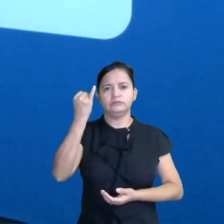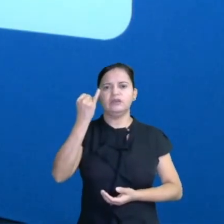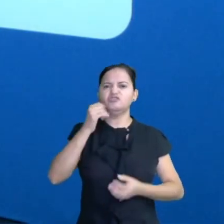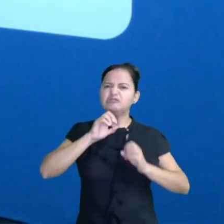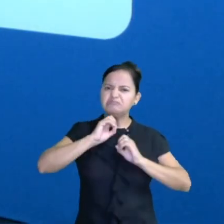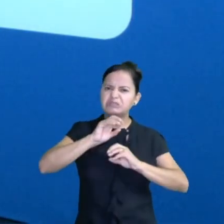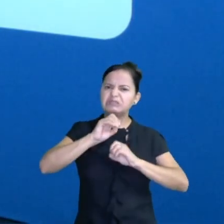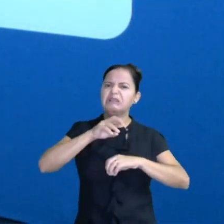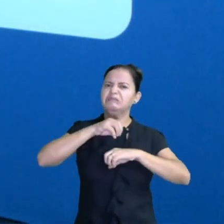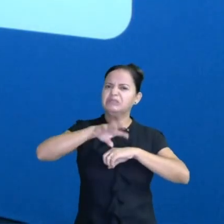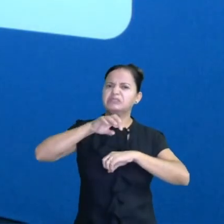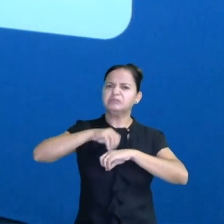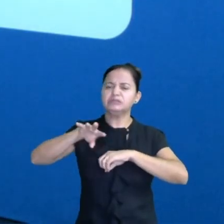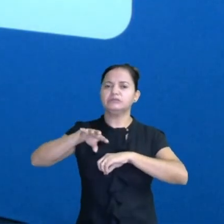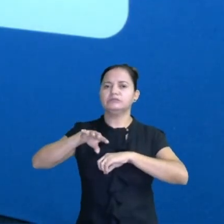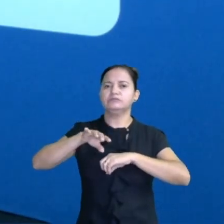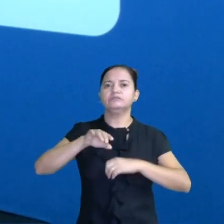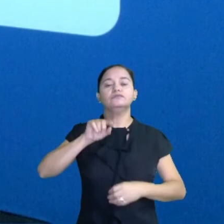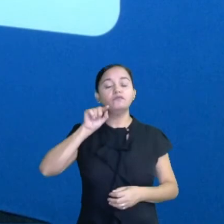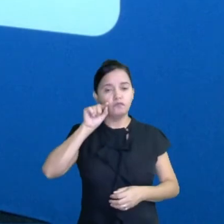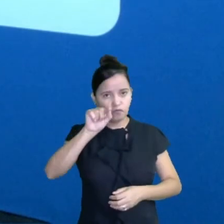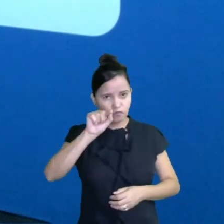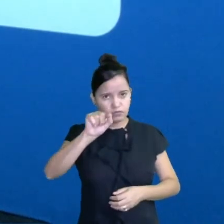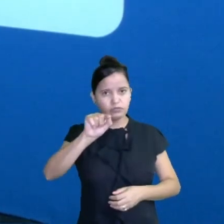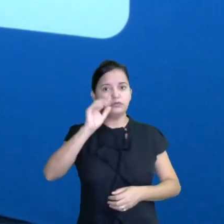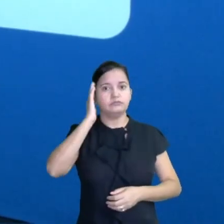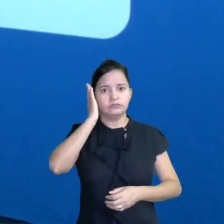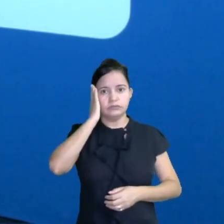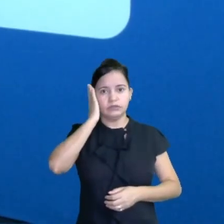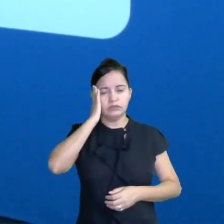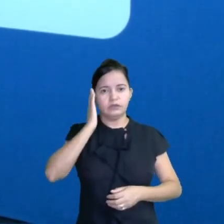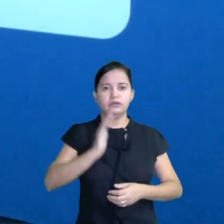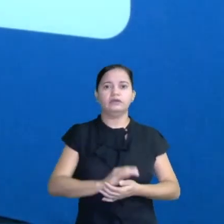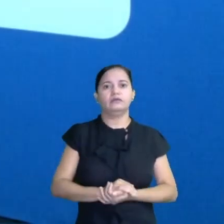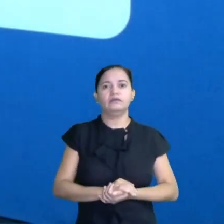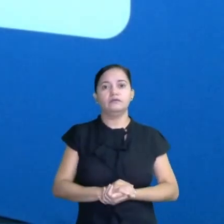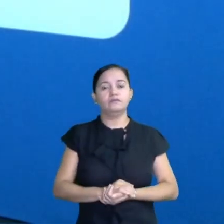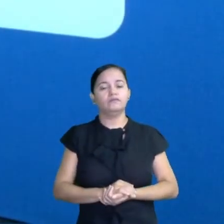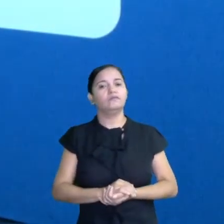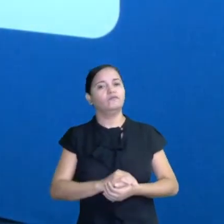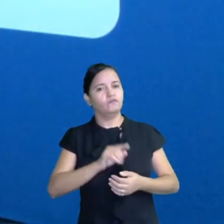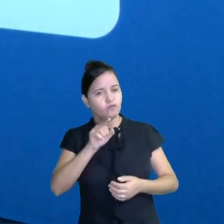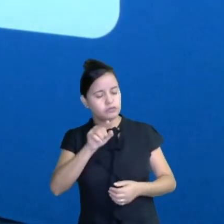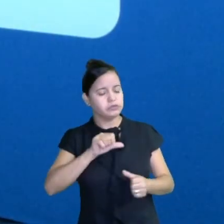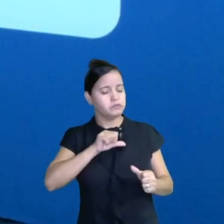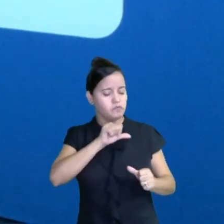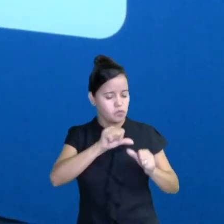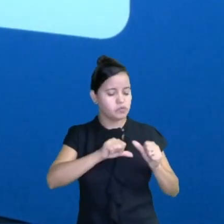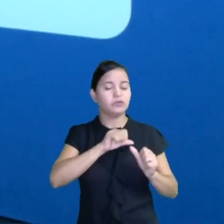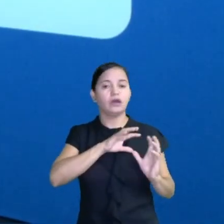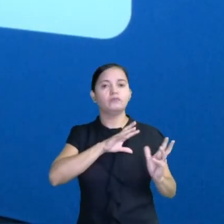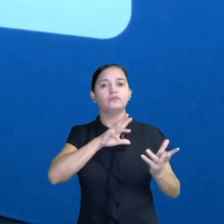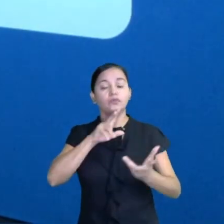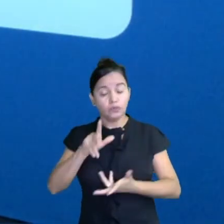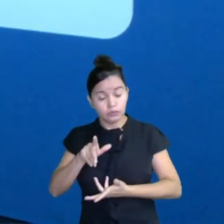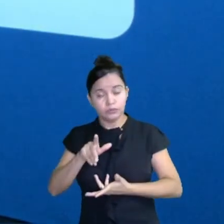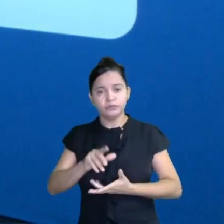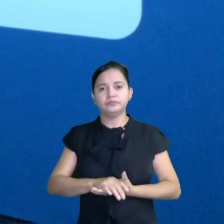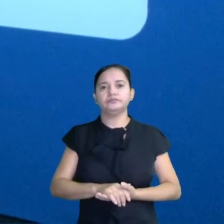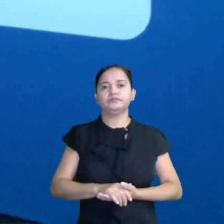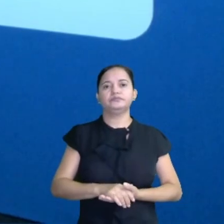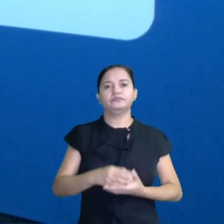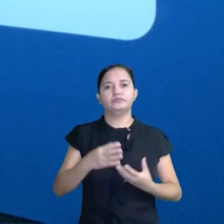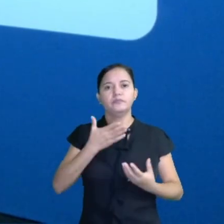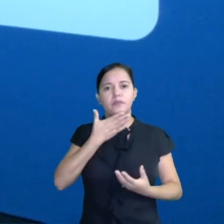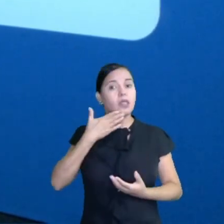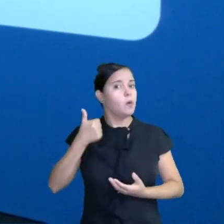precisa materializar, é justamente você. Para que você seja alguém que mude o mundo para